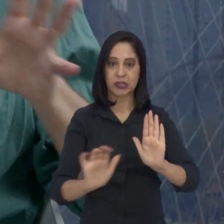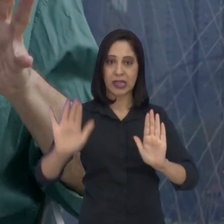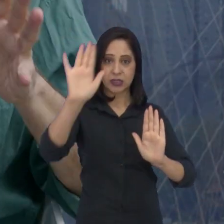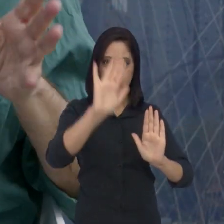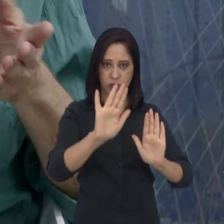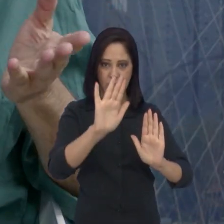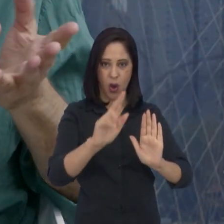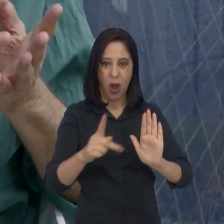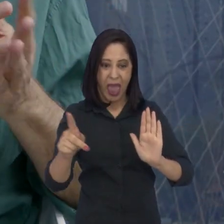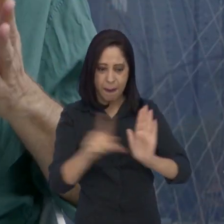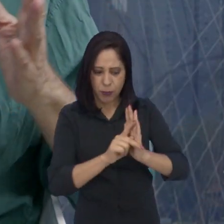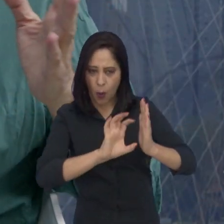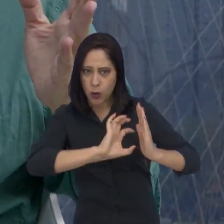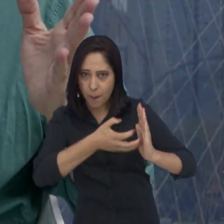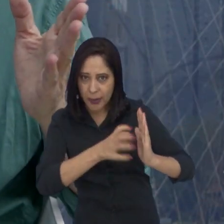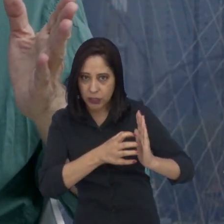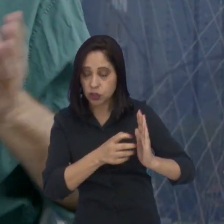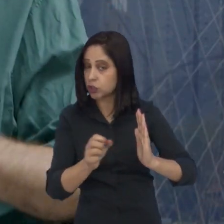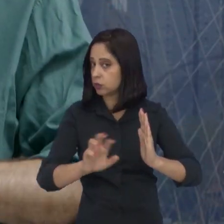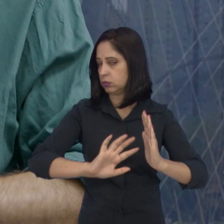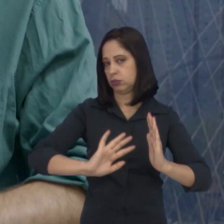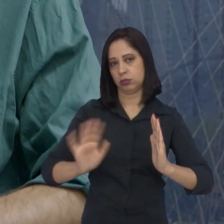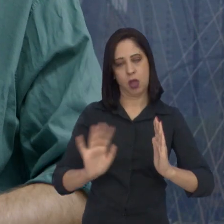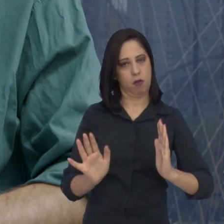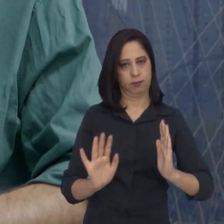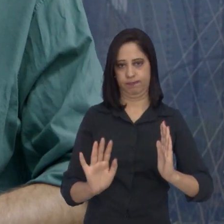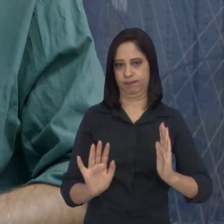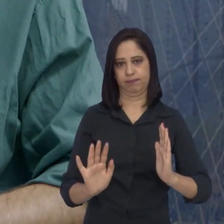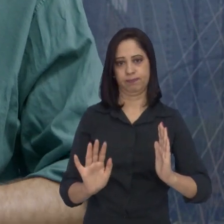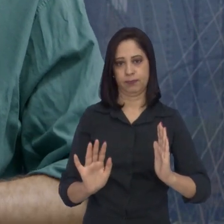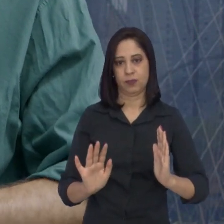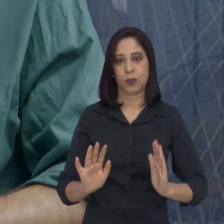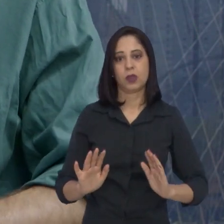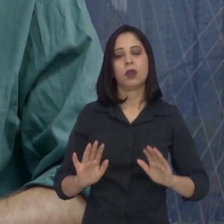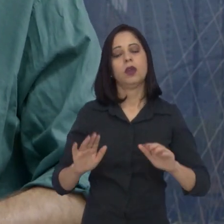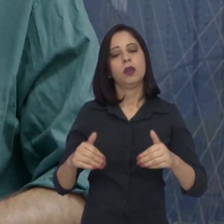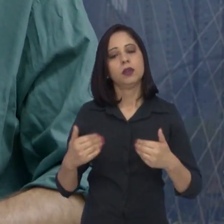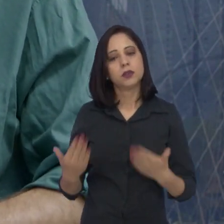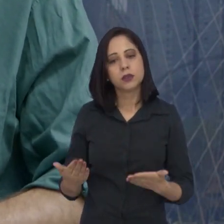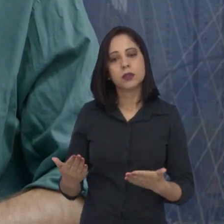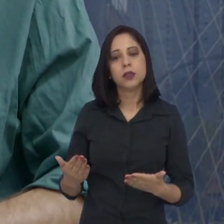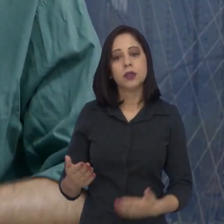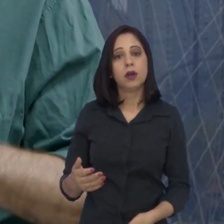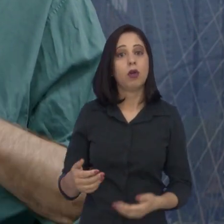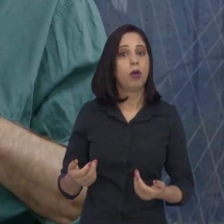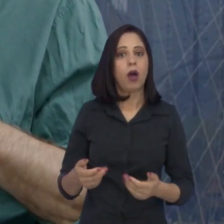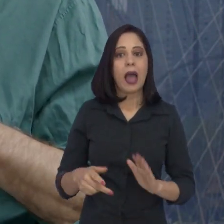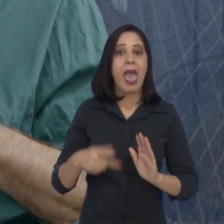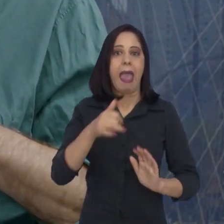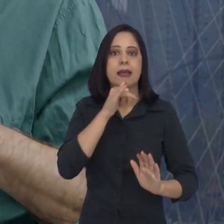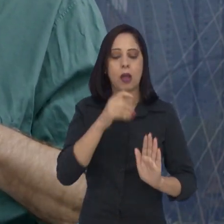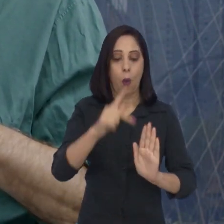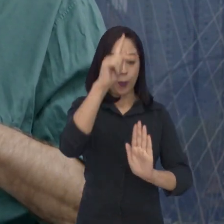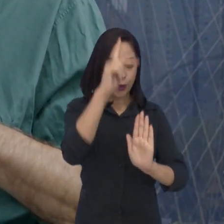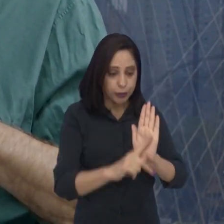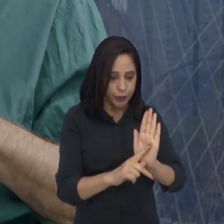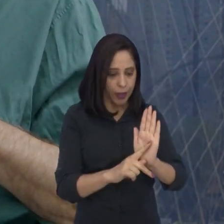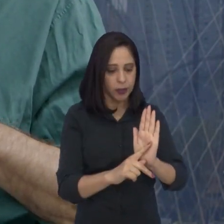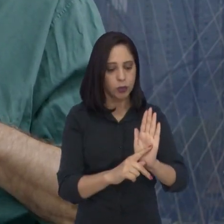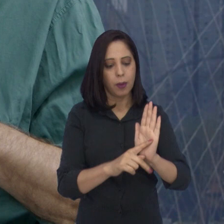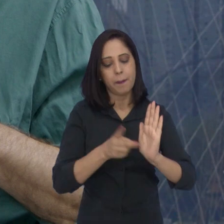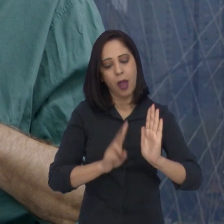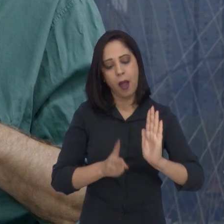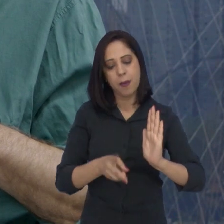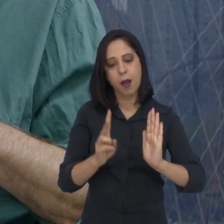plano, porque todo plano prevê um tempo. Então, assim, nós não temos continuidade de